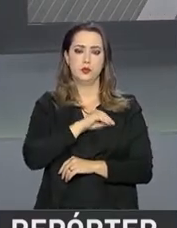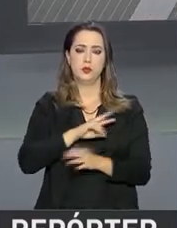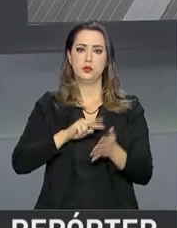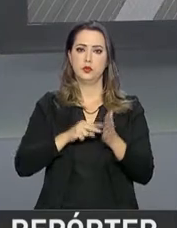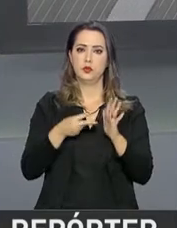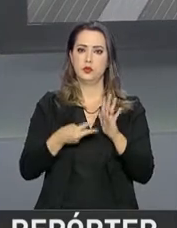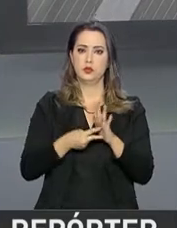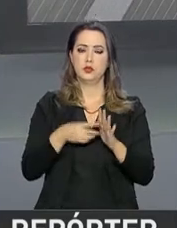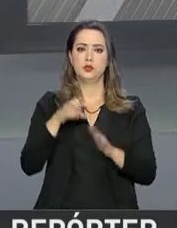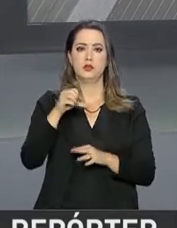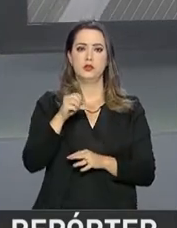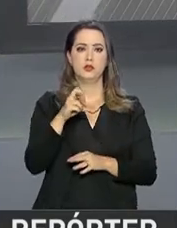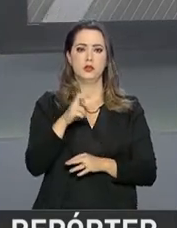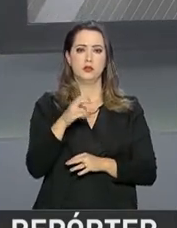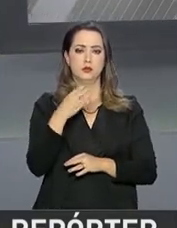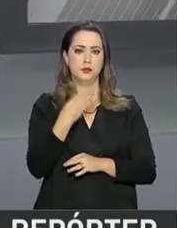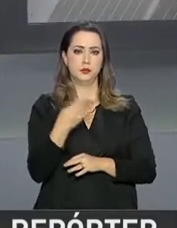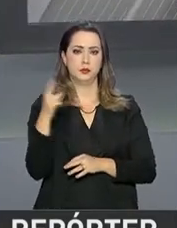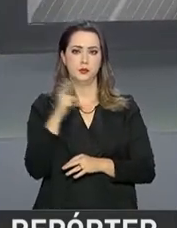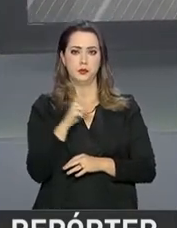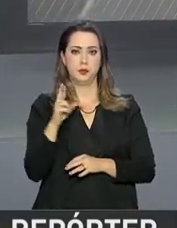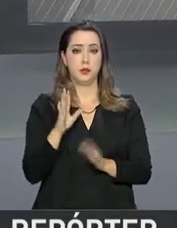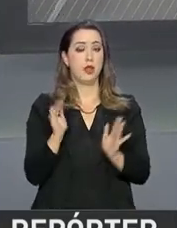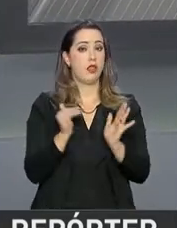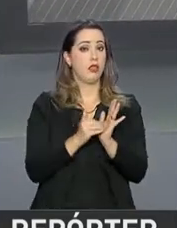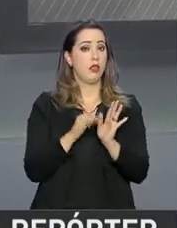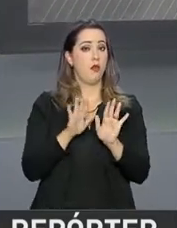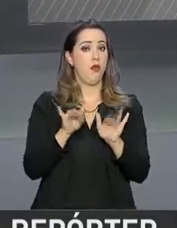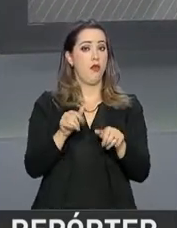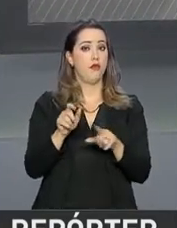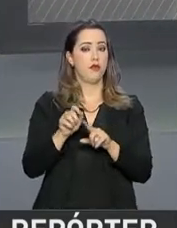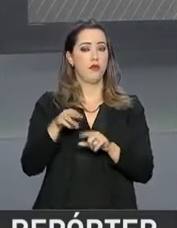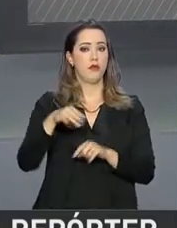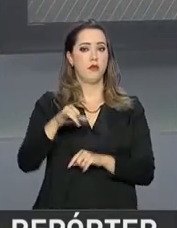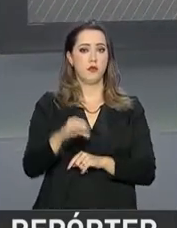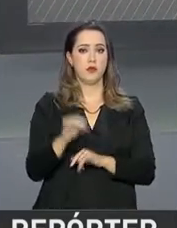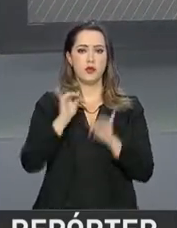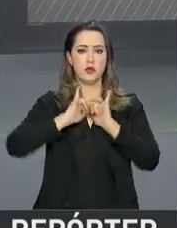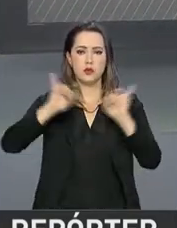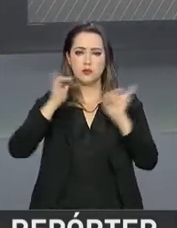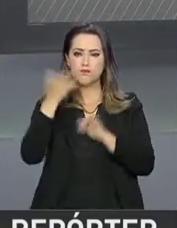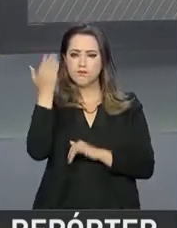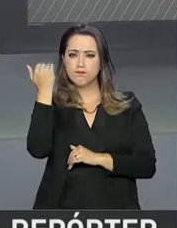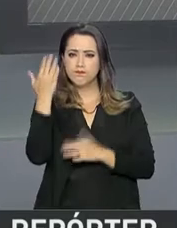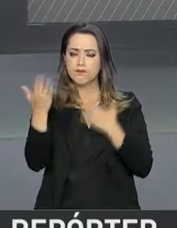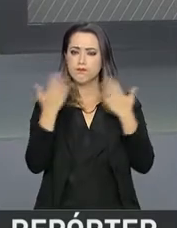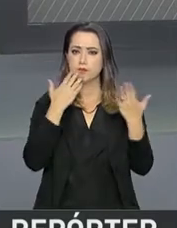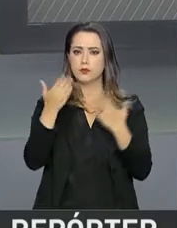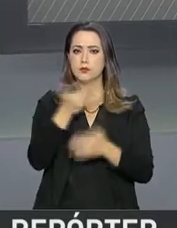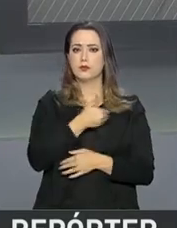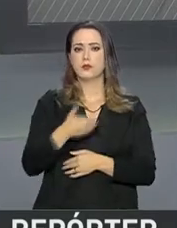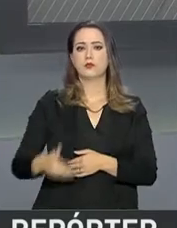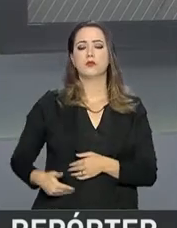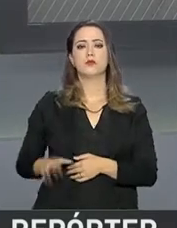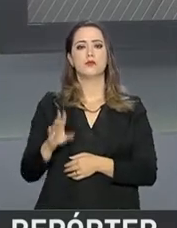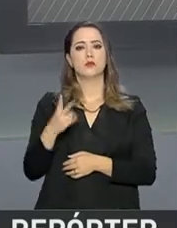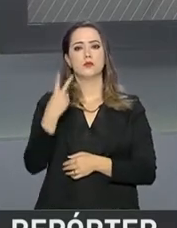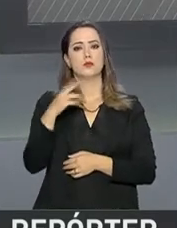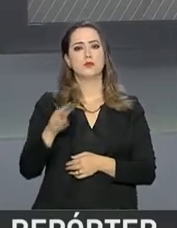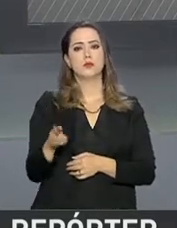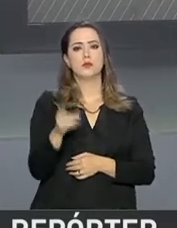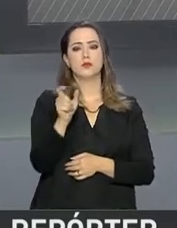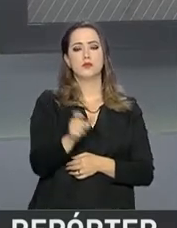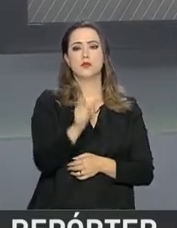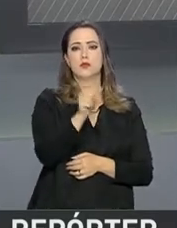seja 954 reais até o final de maio quando foi divulgado o último balanço do governo cerca de dois